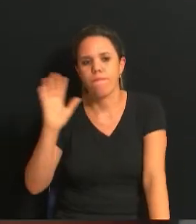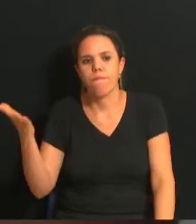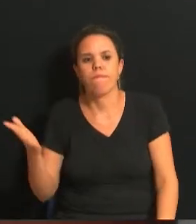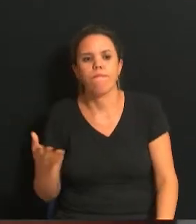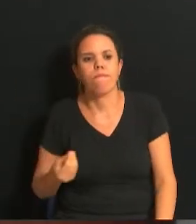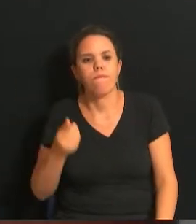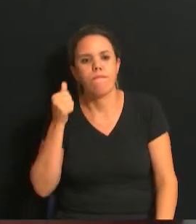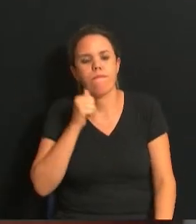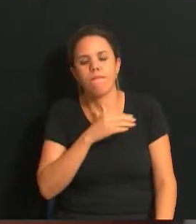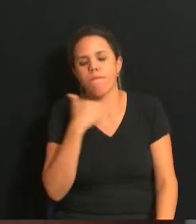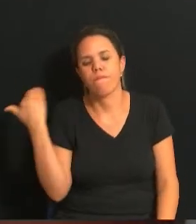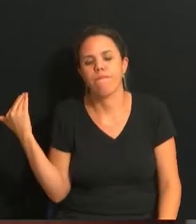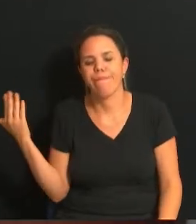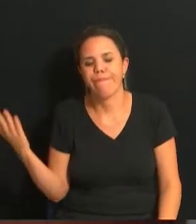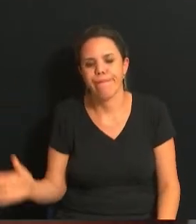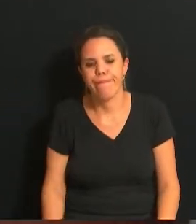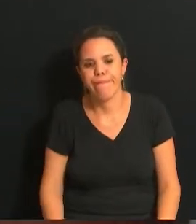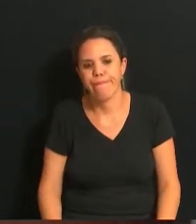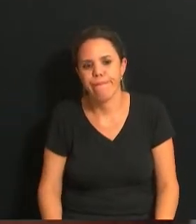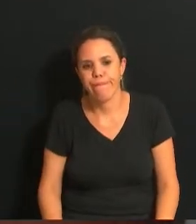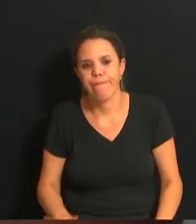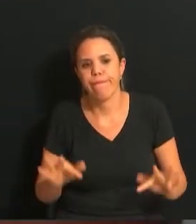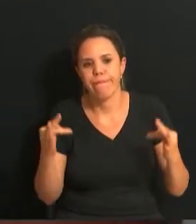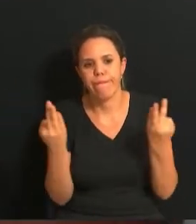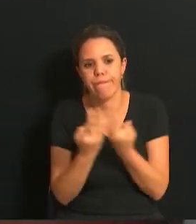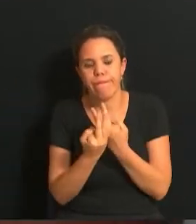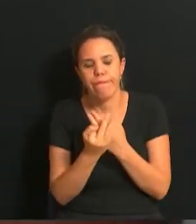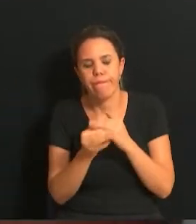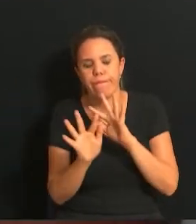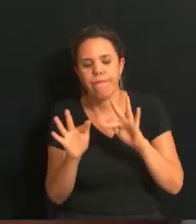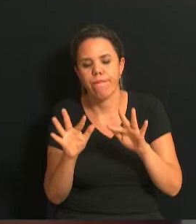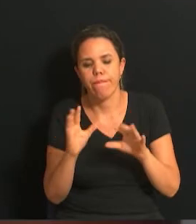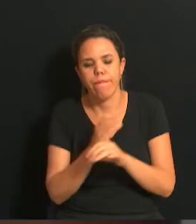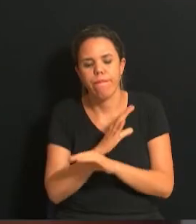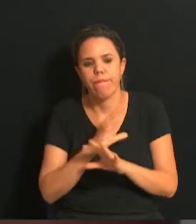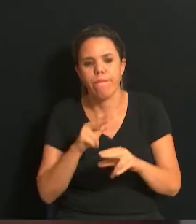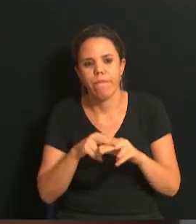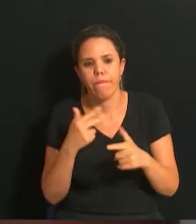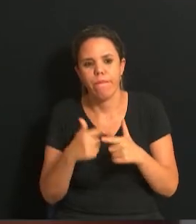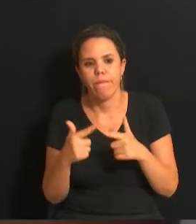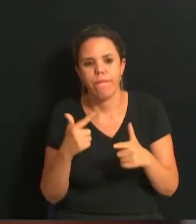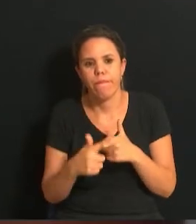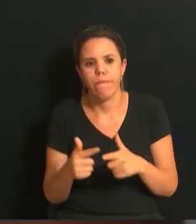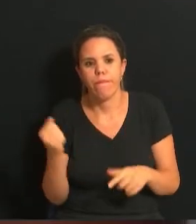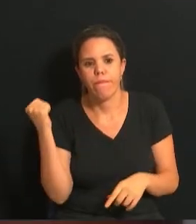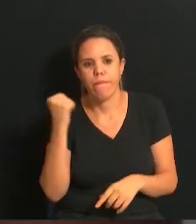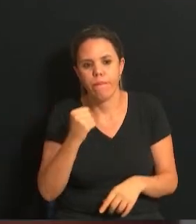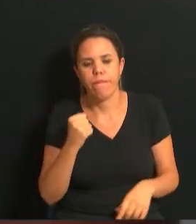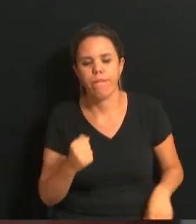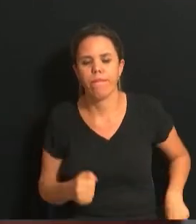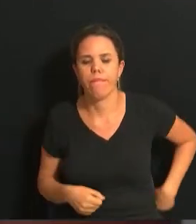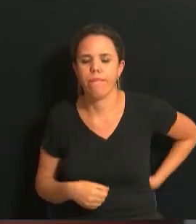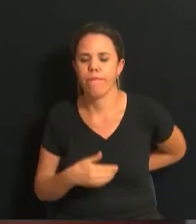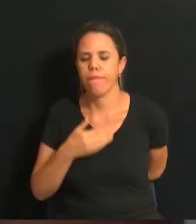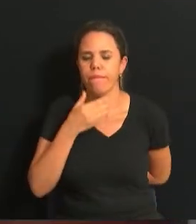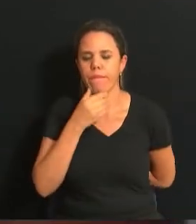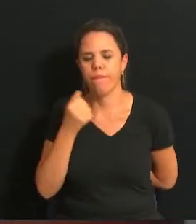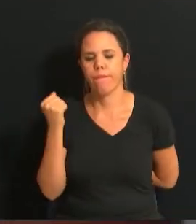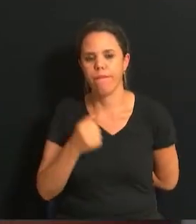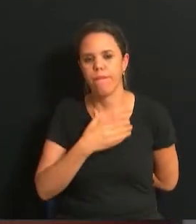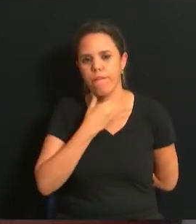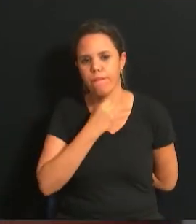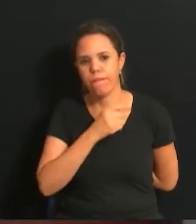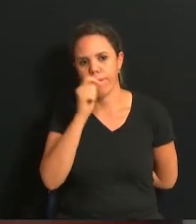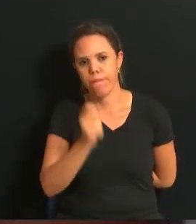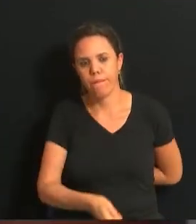das nossas mulheres, de famílias, acabar com famílias inteiras por conta de atos de feminicídio, de machismo,